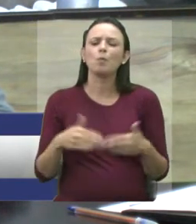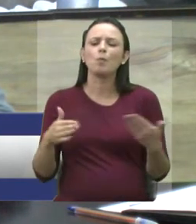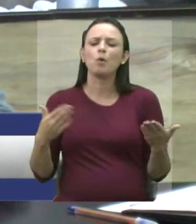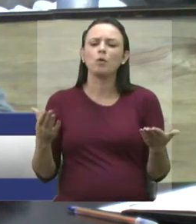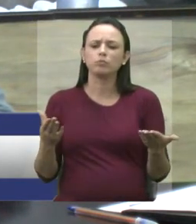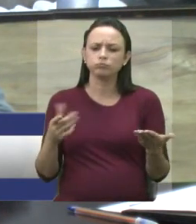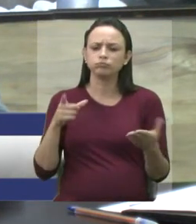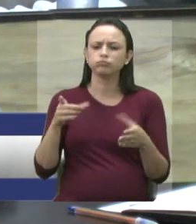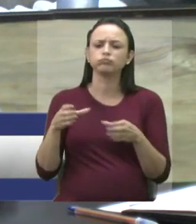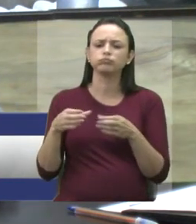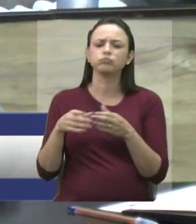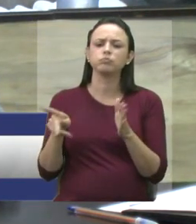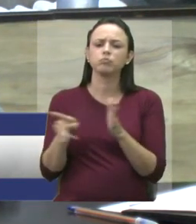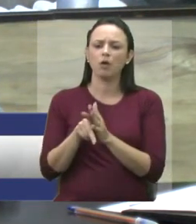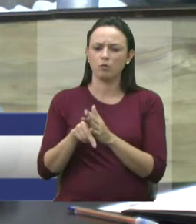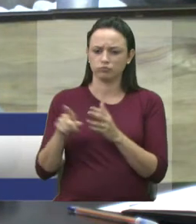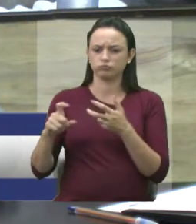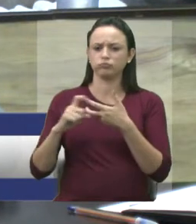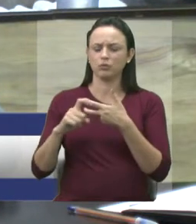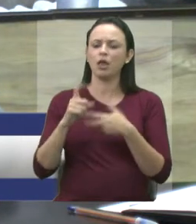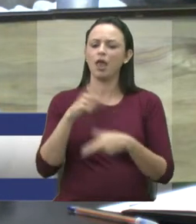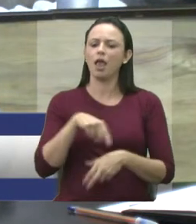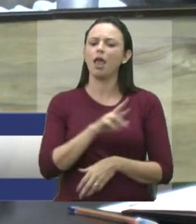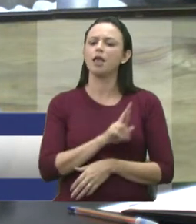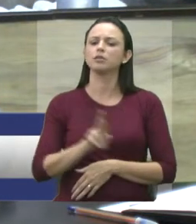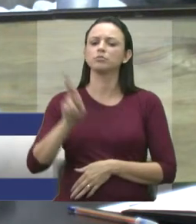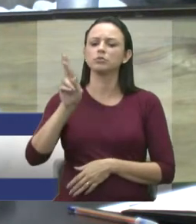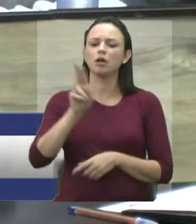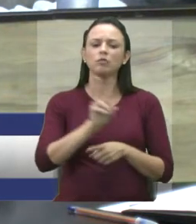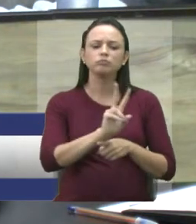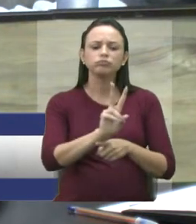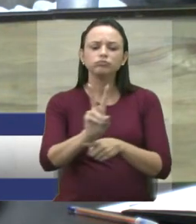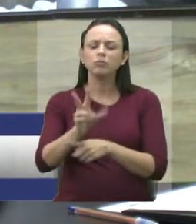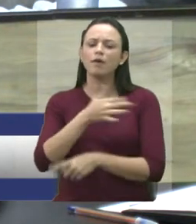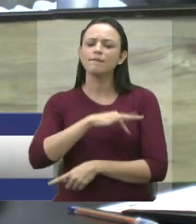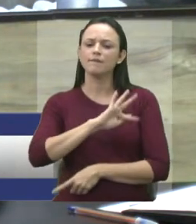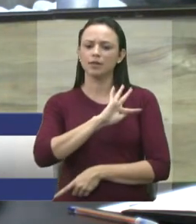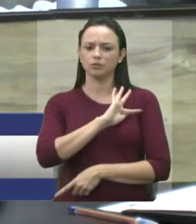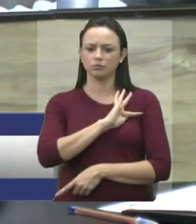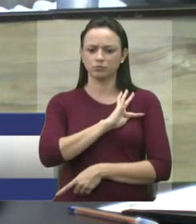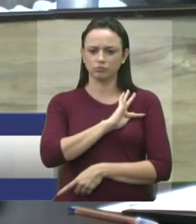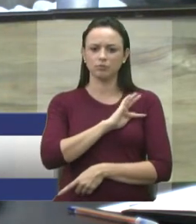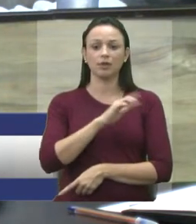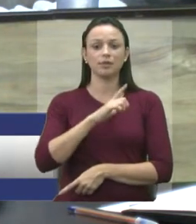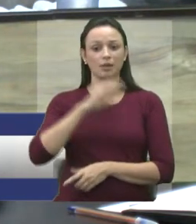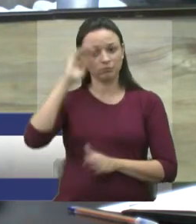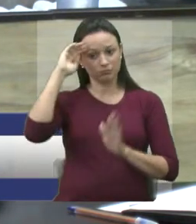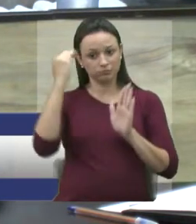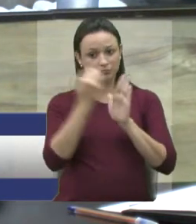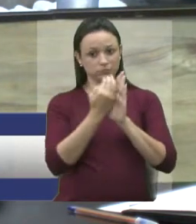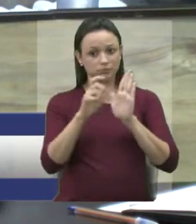Poder Executivo responsável por fiscalizar o cumprimento da Lei número